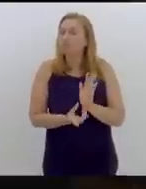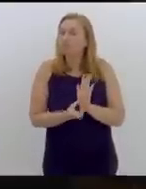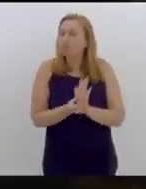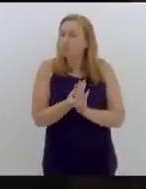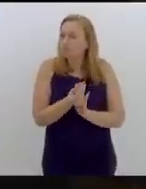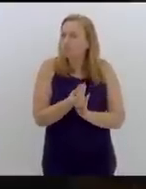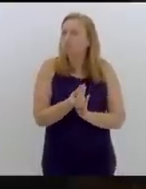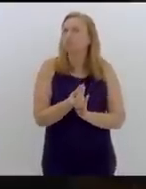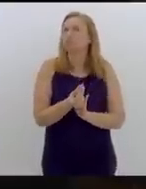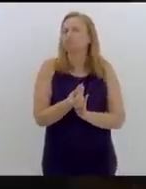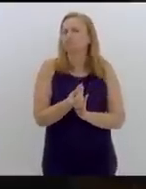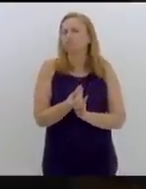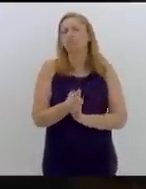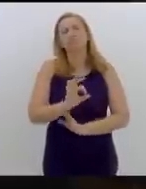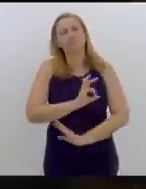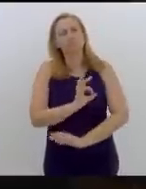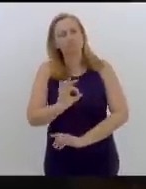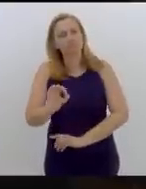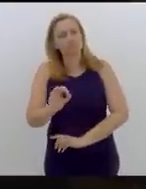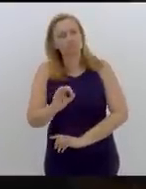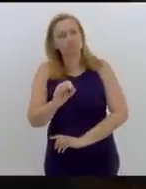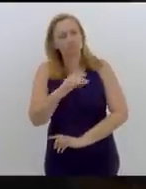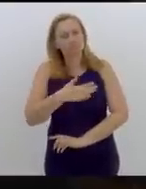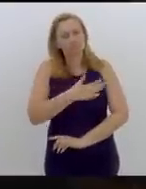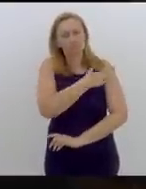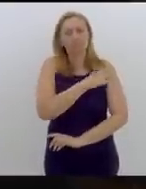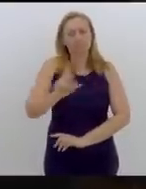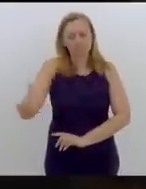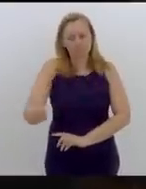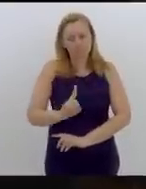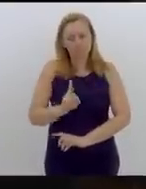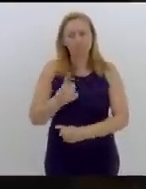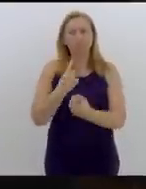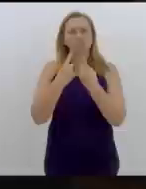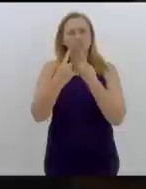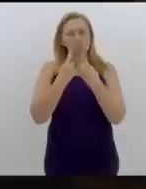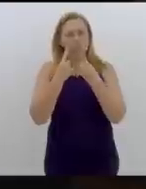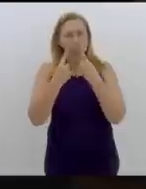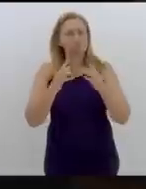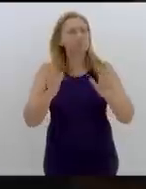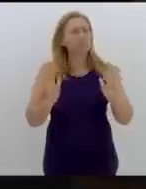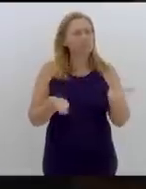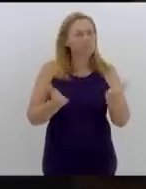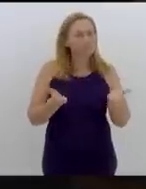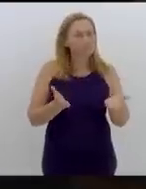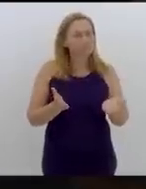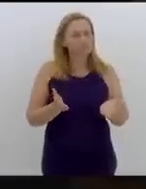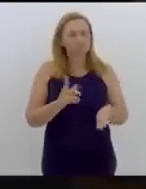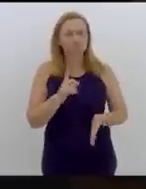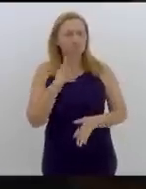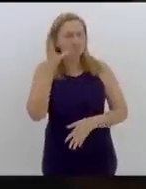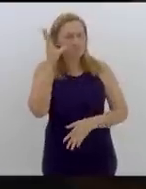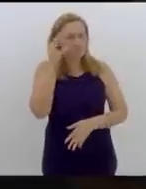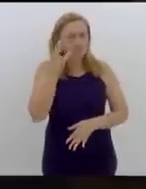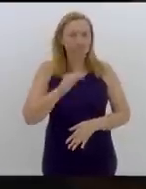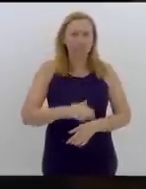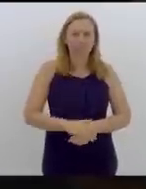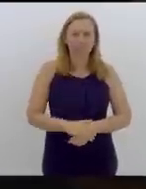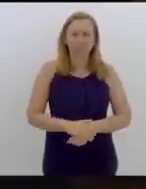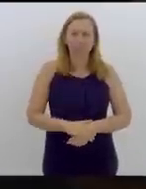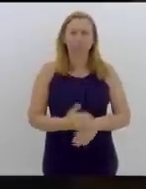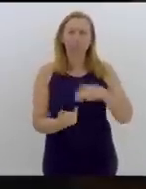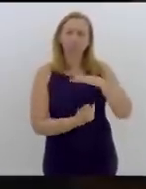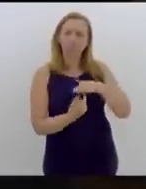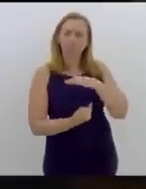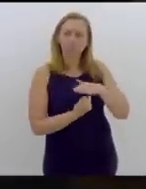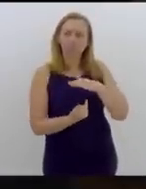a polícia militar vem de portas abertas para dialogar agora quando é algo que não é o interesse da